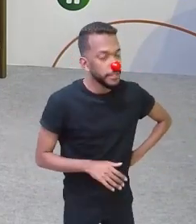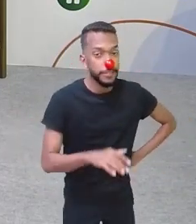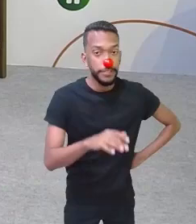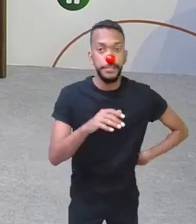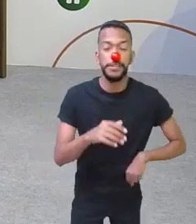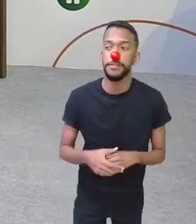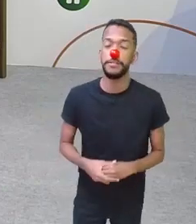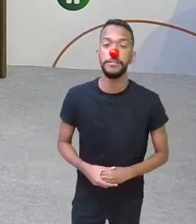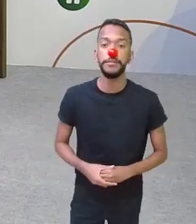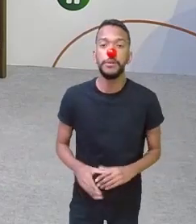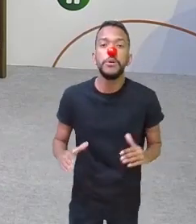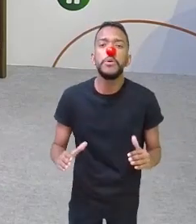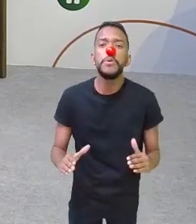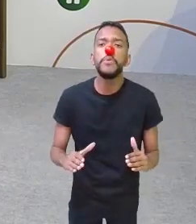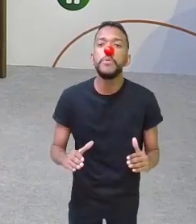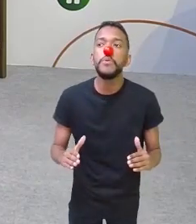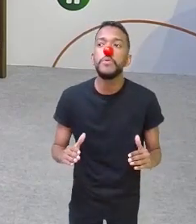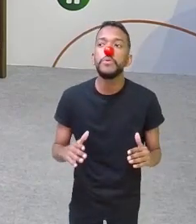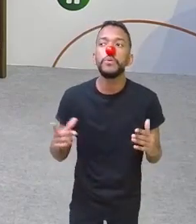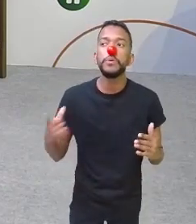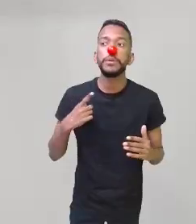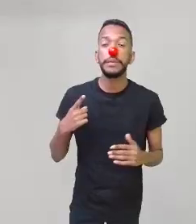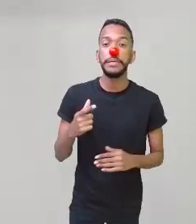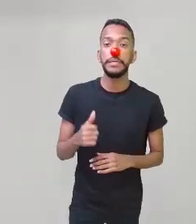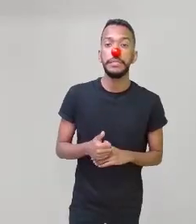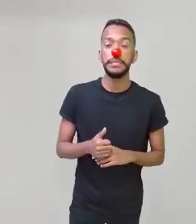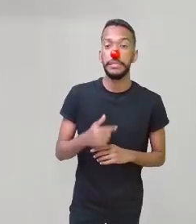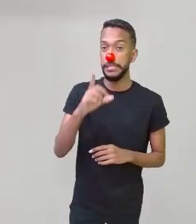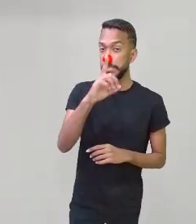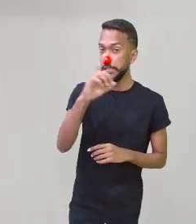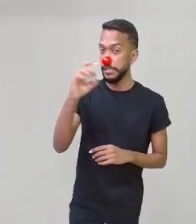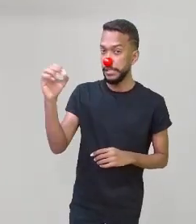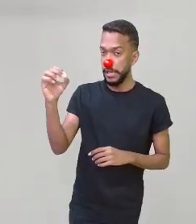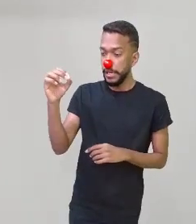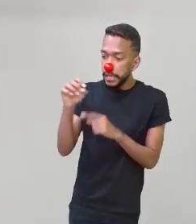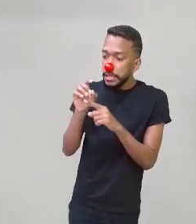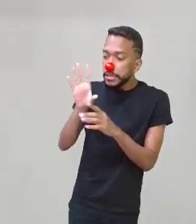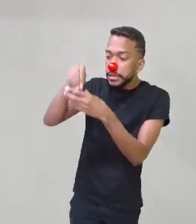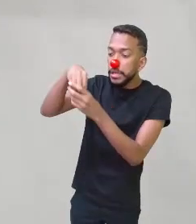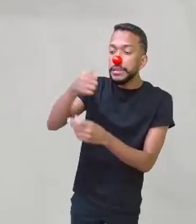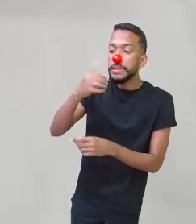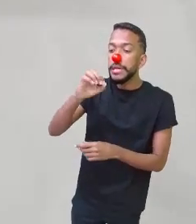lá. Quanto é 10% de 100?